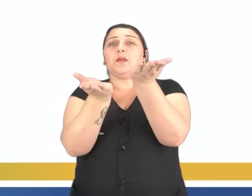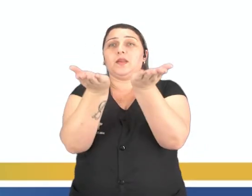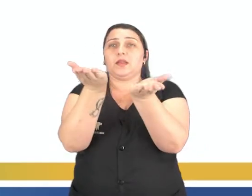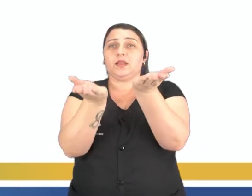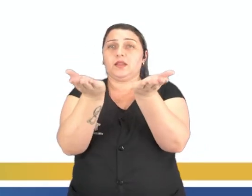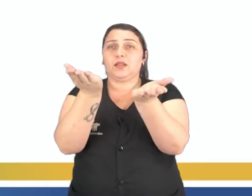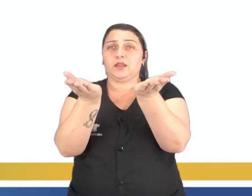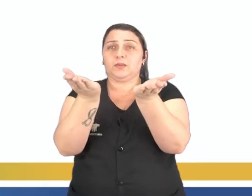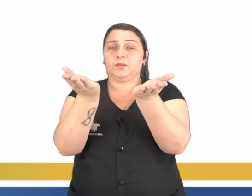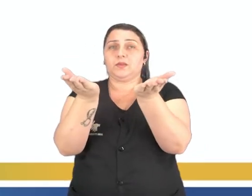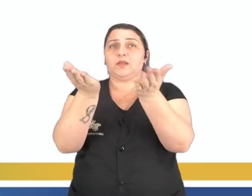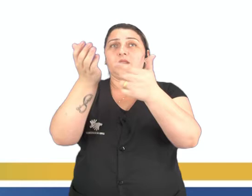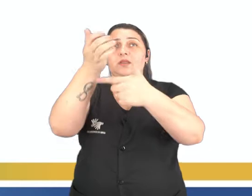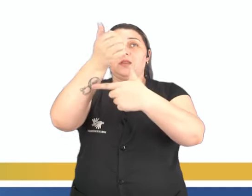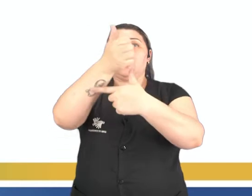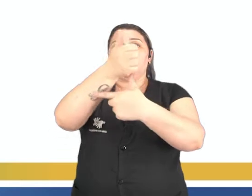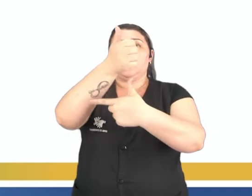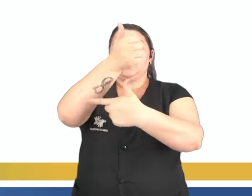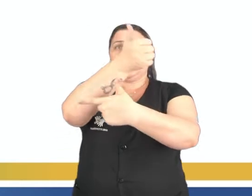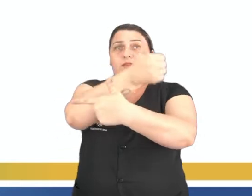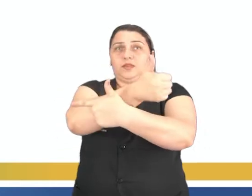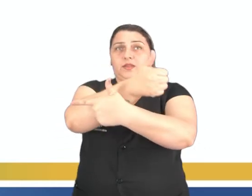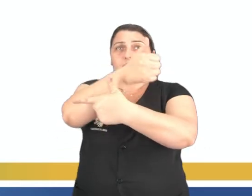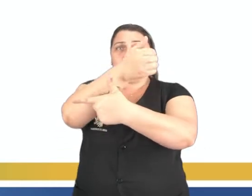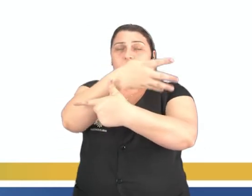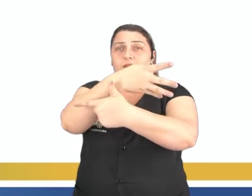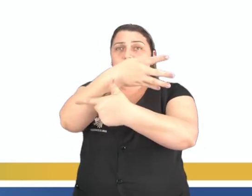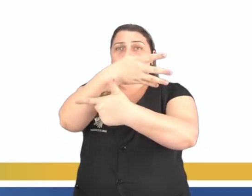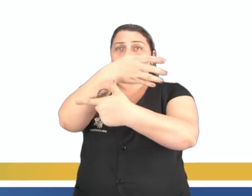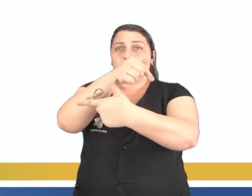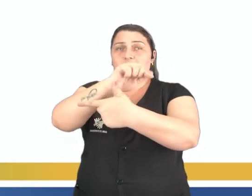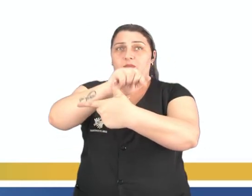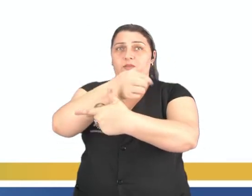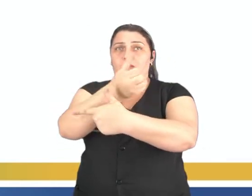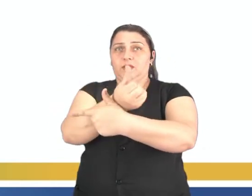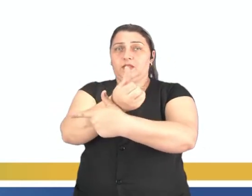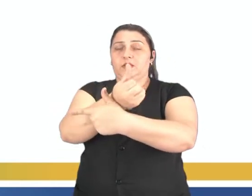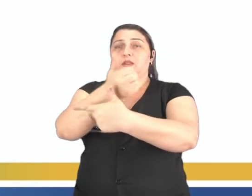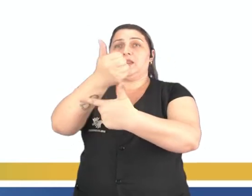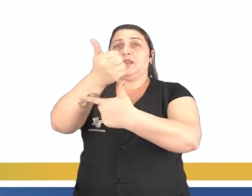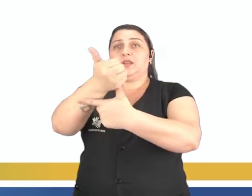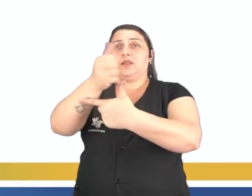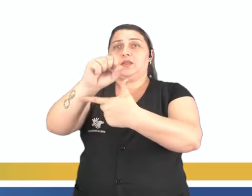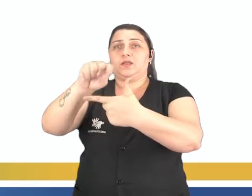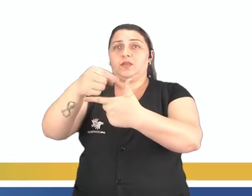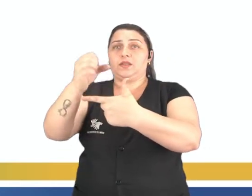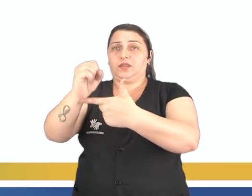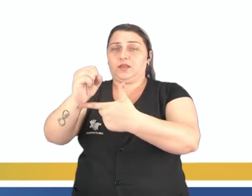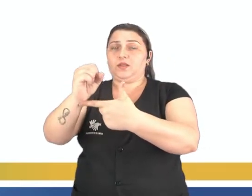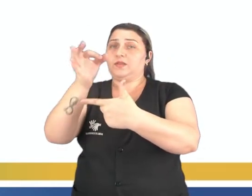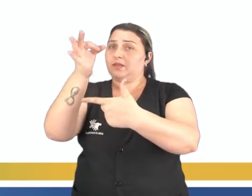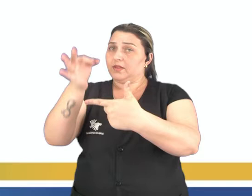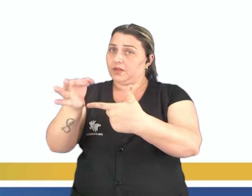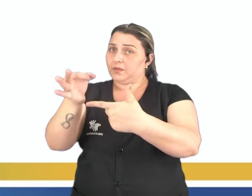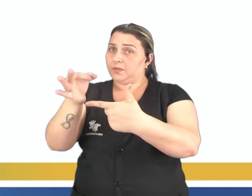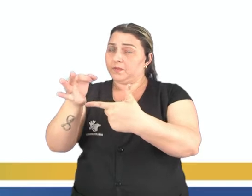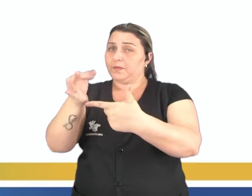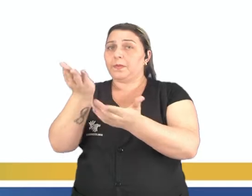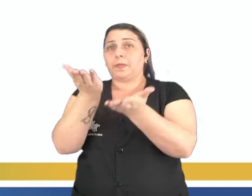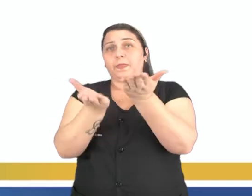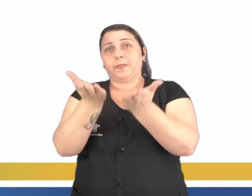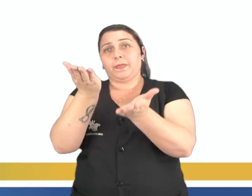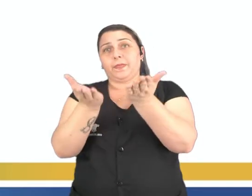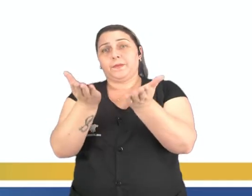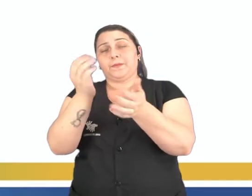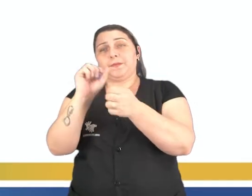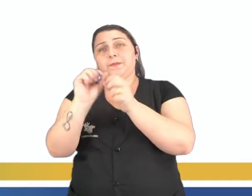equilíbrio. 147,6 tem uma casa decimal e o 18,0 também tem uma casa decimal, certo? Está em equilíbrio. Agora o que